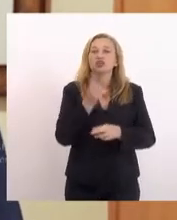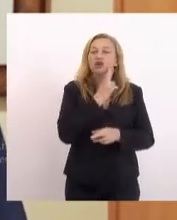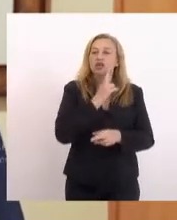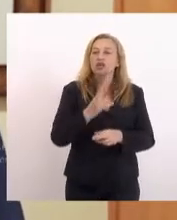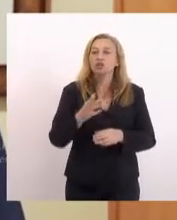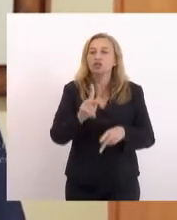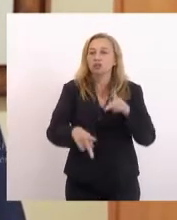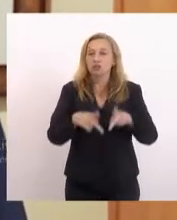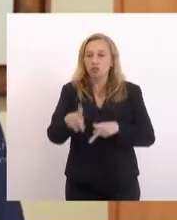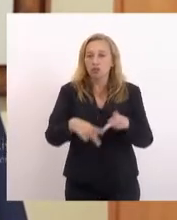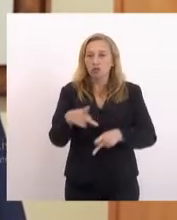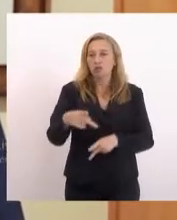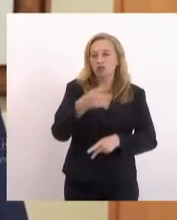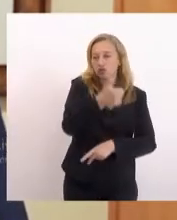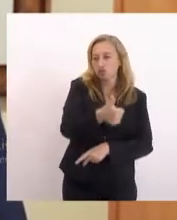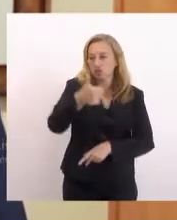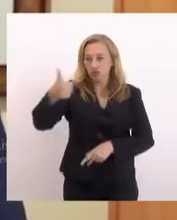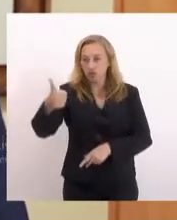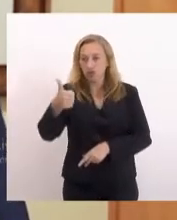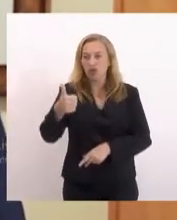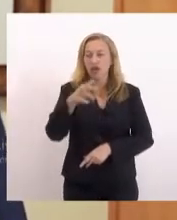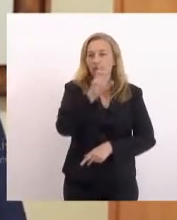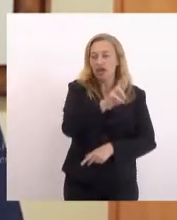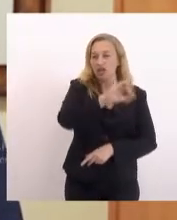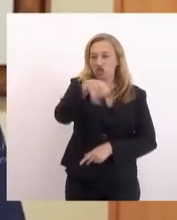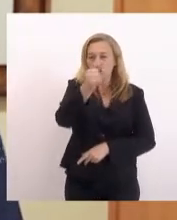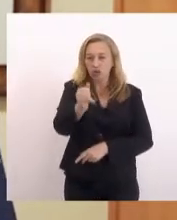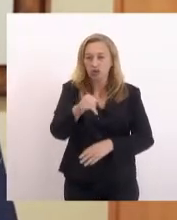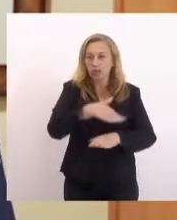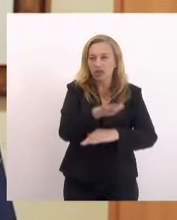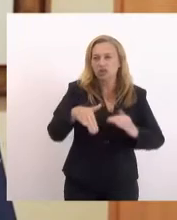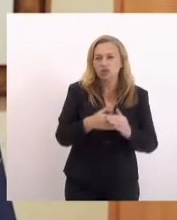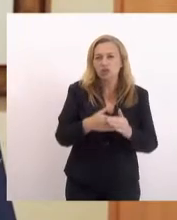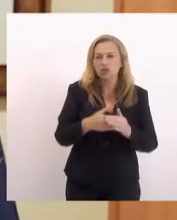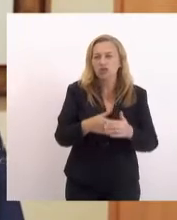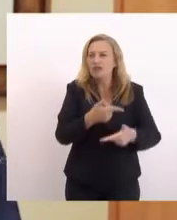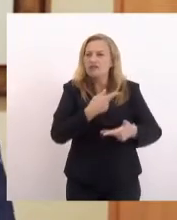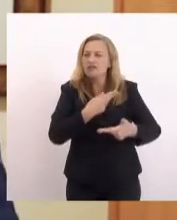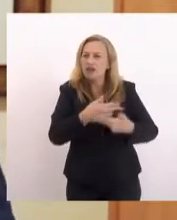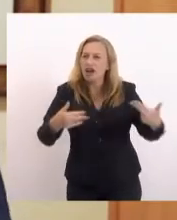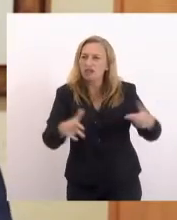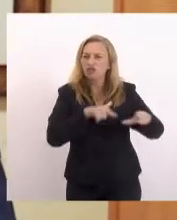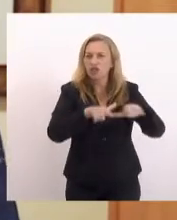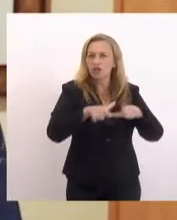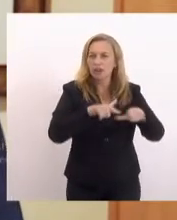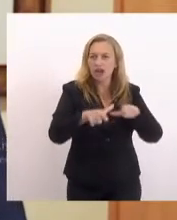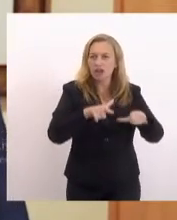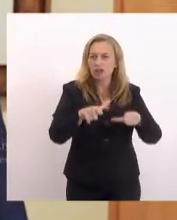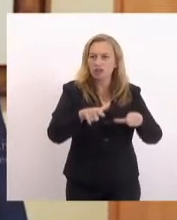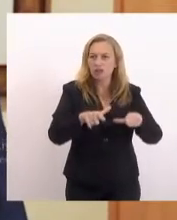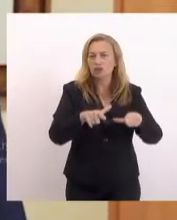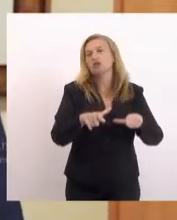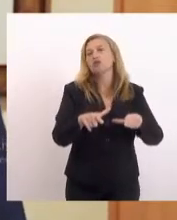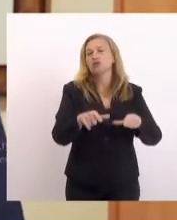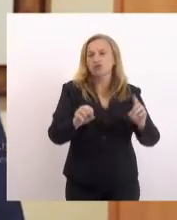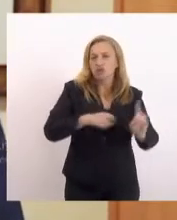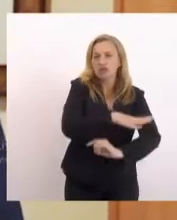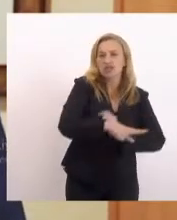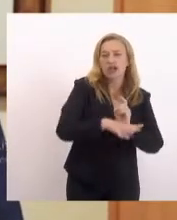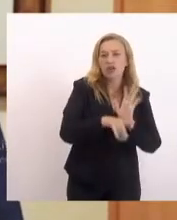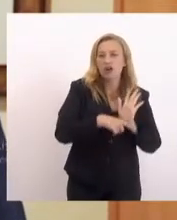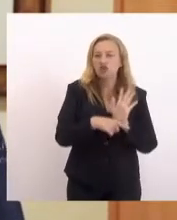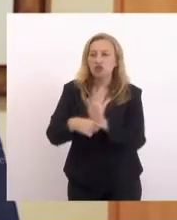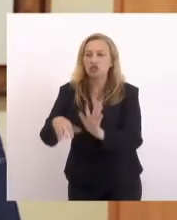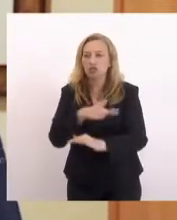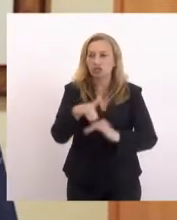em 2021. O RJ para Todos levou mutirões de serviços sociais a várias regiões, resgatando a dignidade de muitos